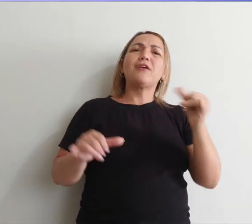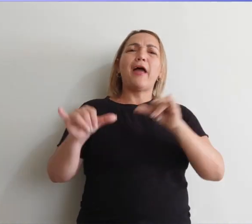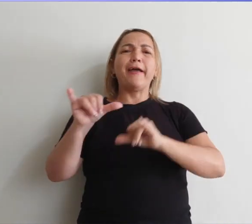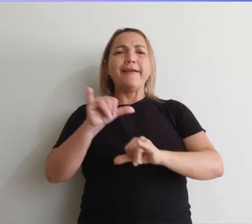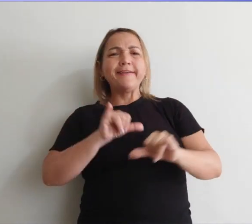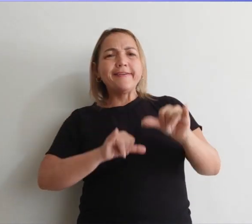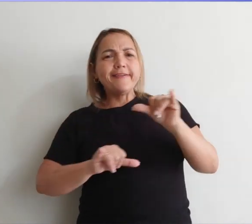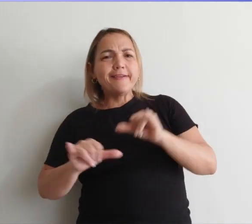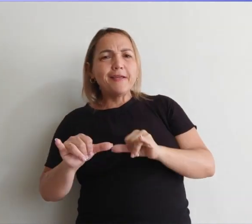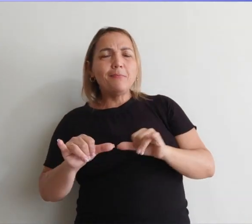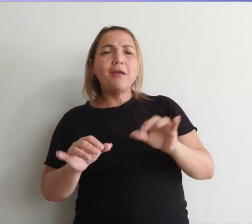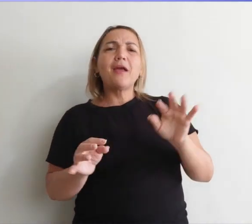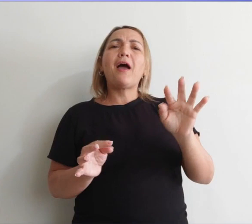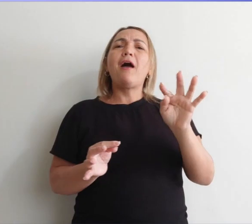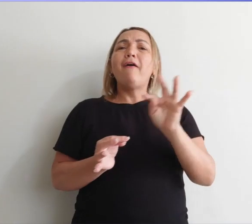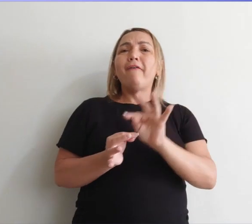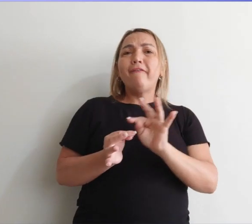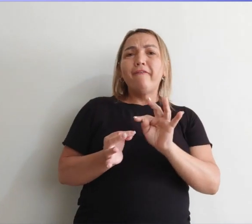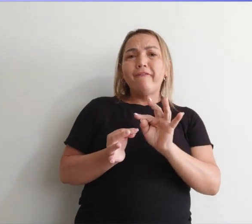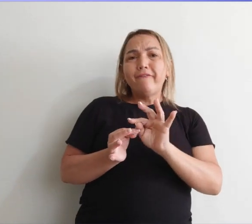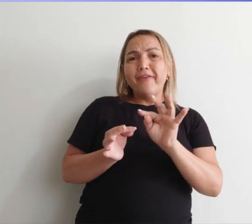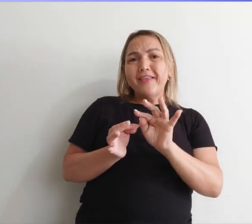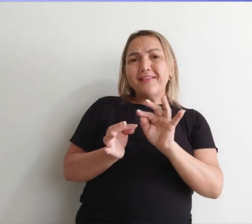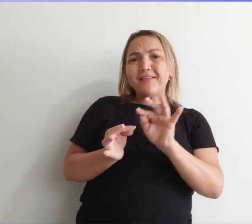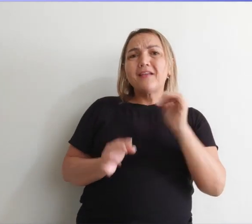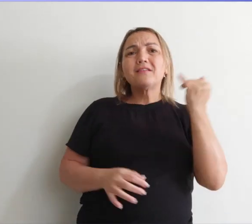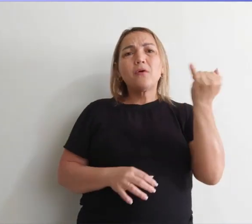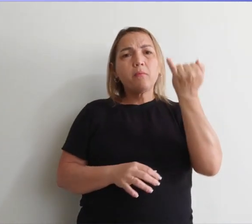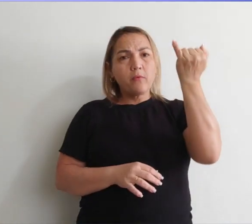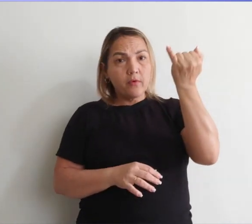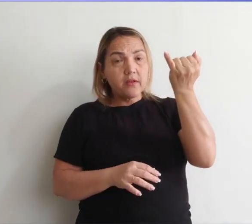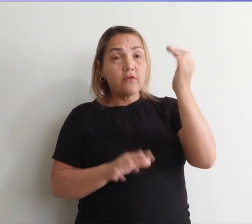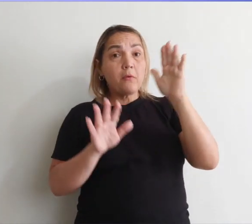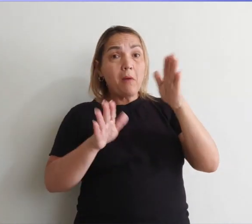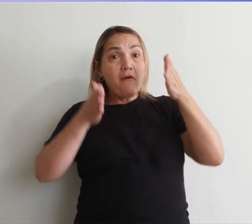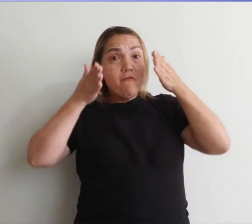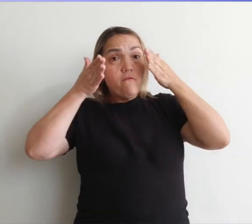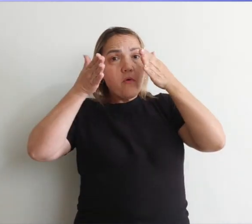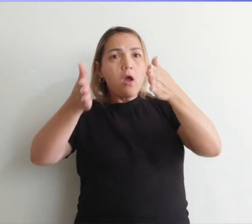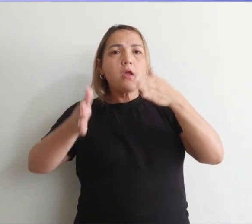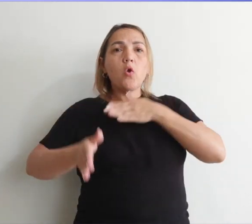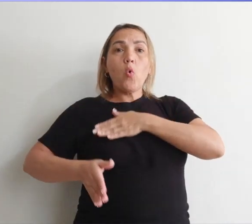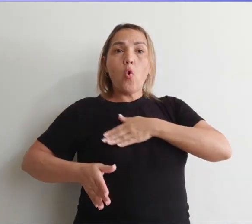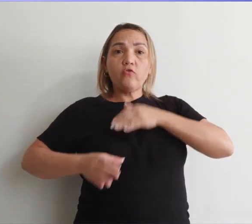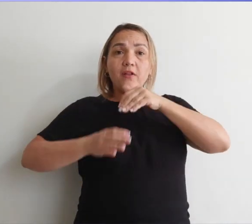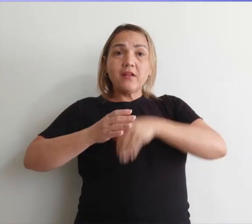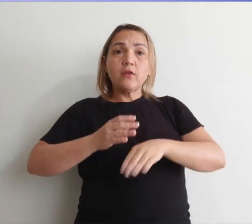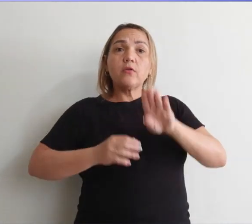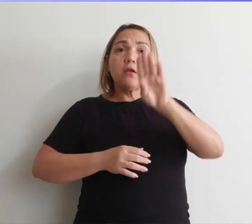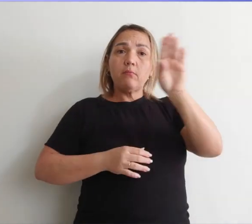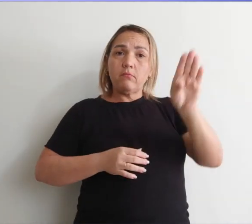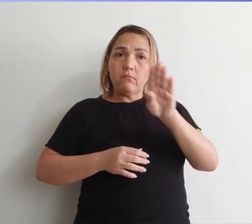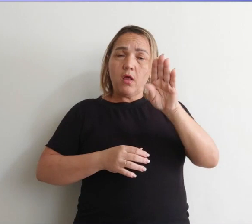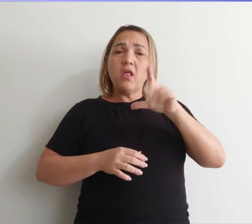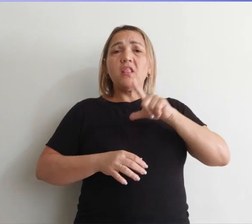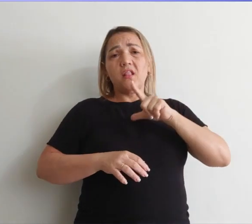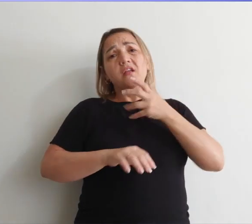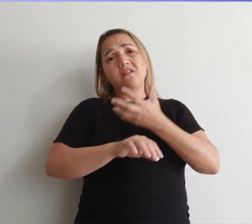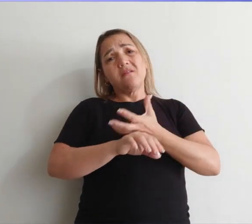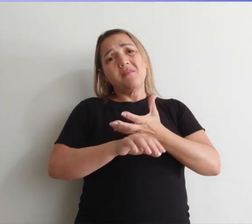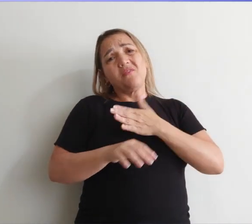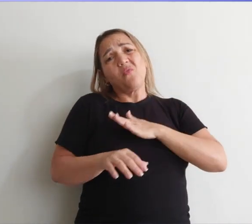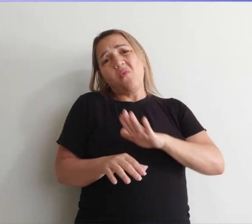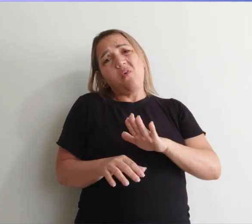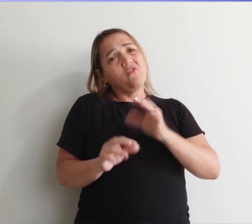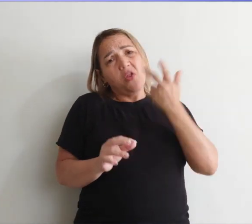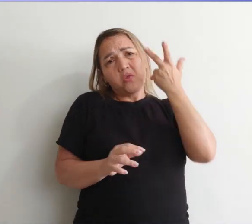química principalmente, são muito importantes. Então, assim, o aluno focar no que ele gosta mesmo da biologia. Vai ter disciplinas que ele não gosta tanto, não